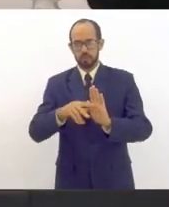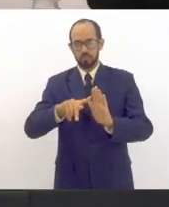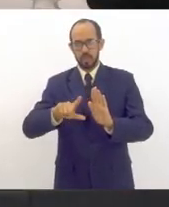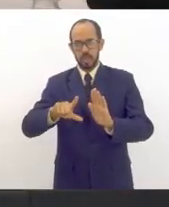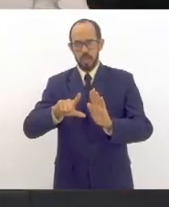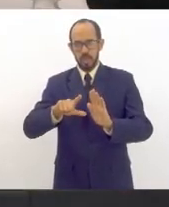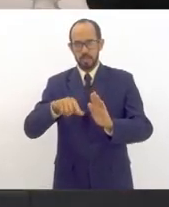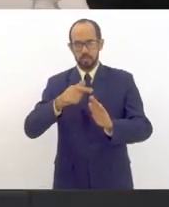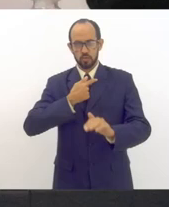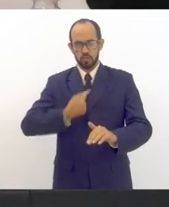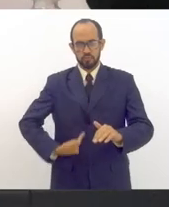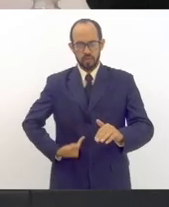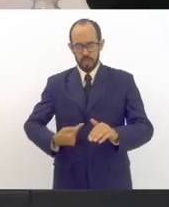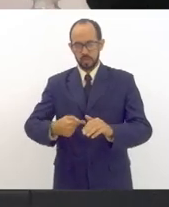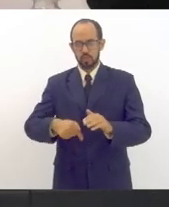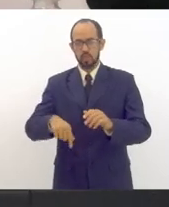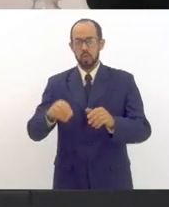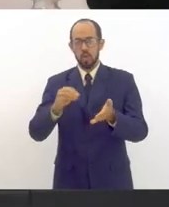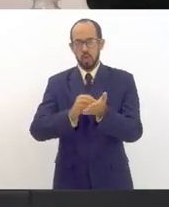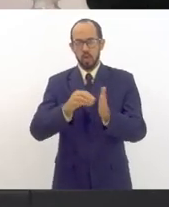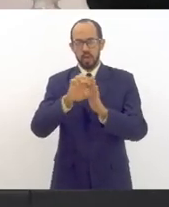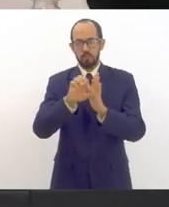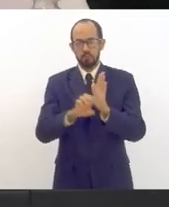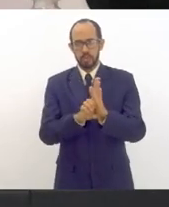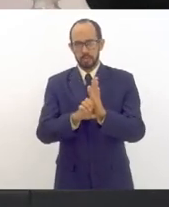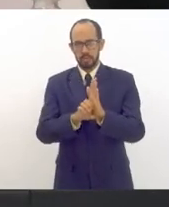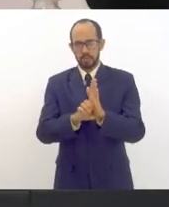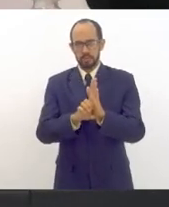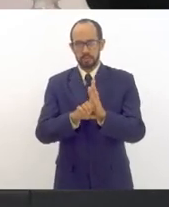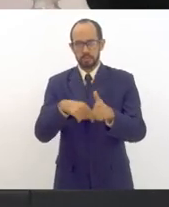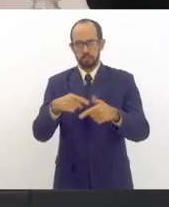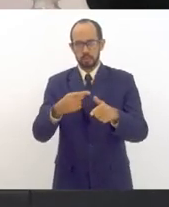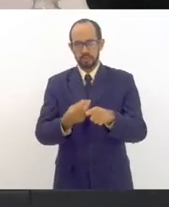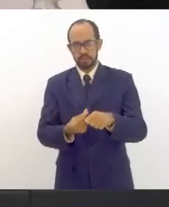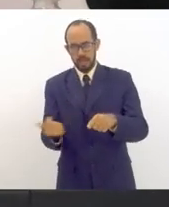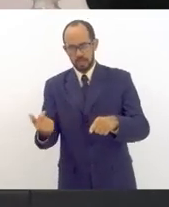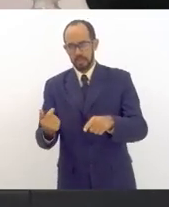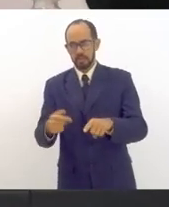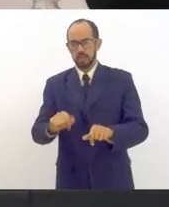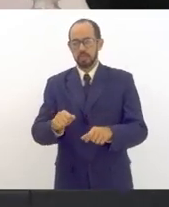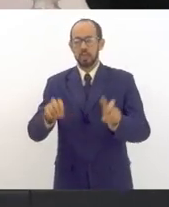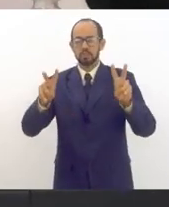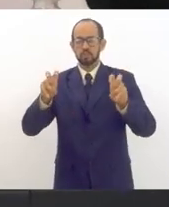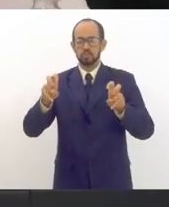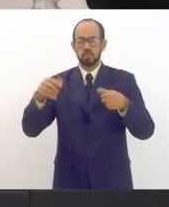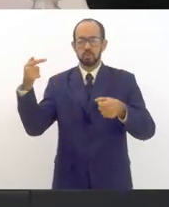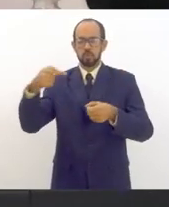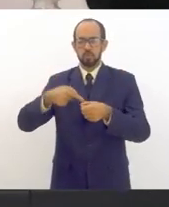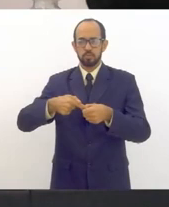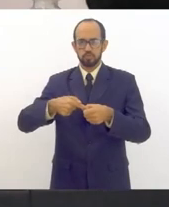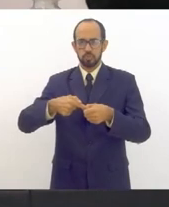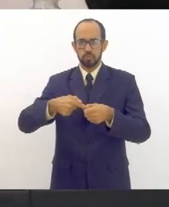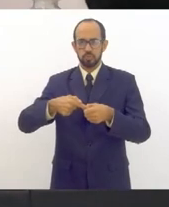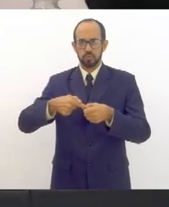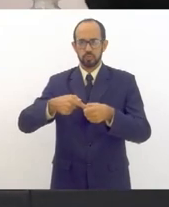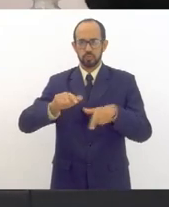recebe emendas e sai, que é em relação aos combustíveis e serviços.